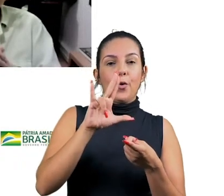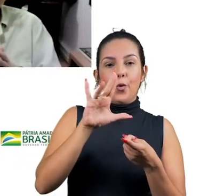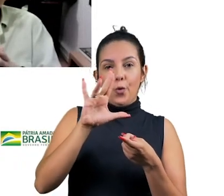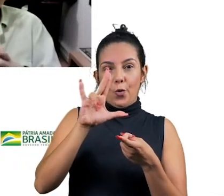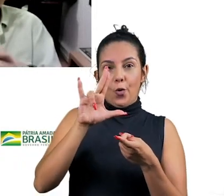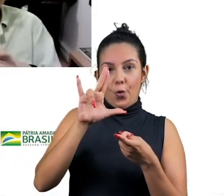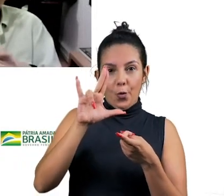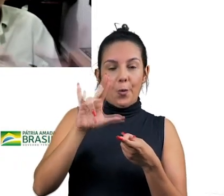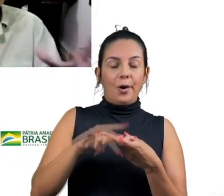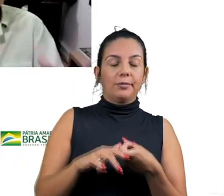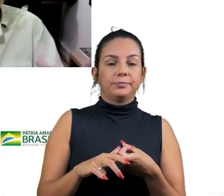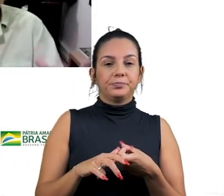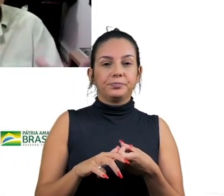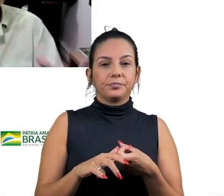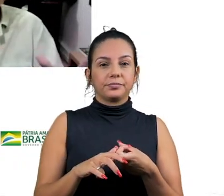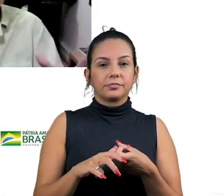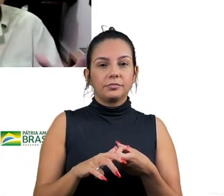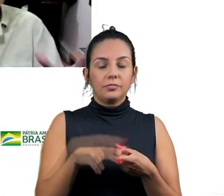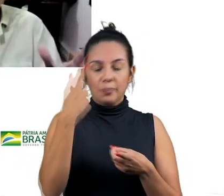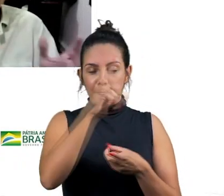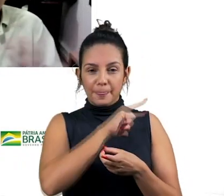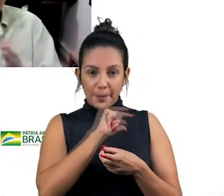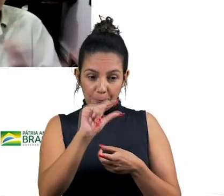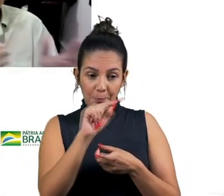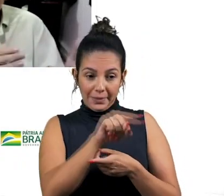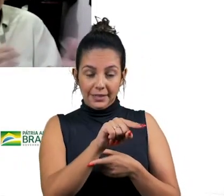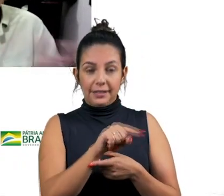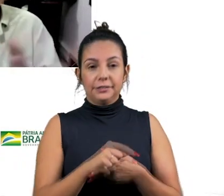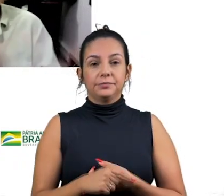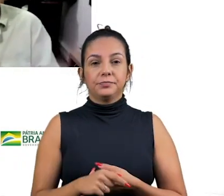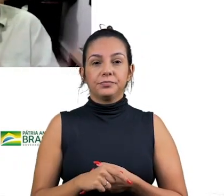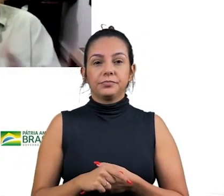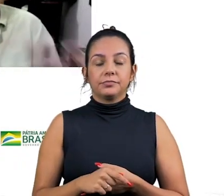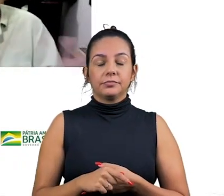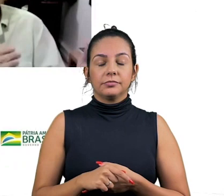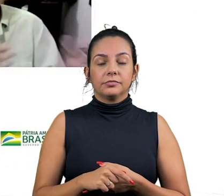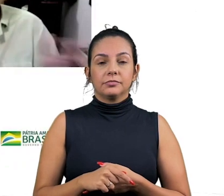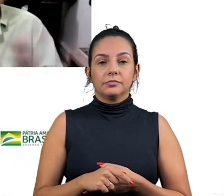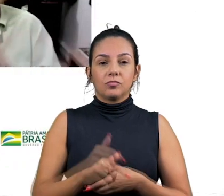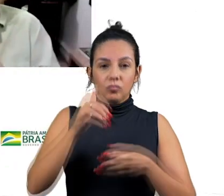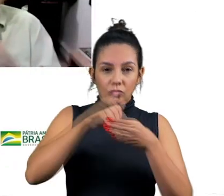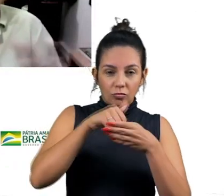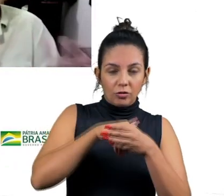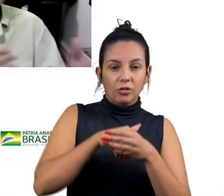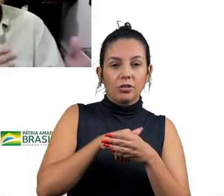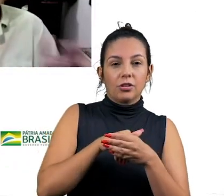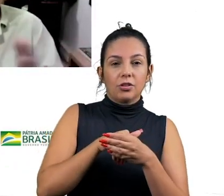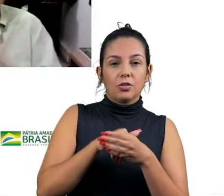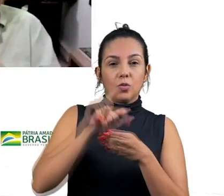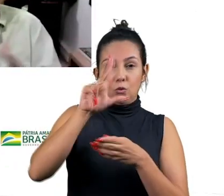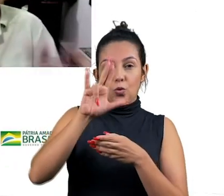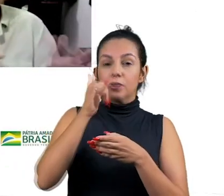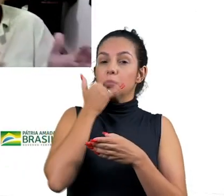Entendeu? Quer dizer, tem um pedaço ali que é um eleitorado volante que vai